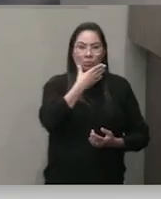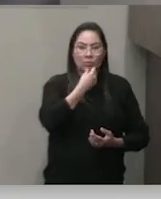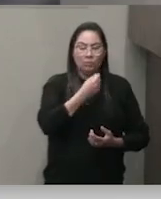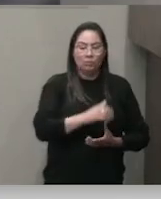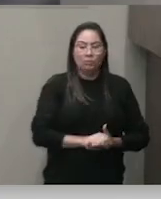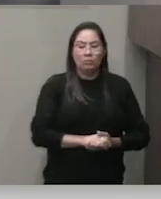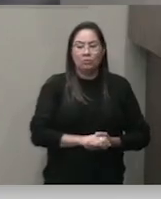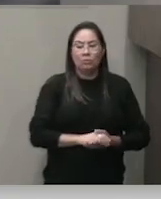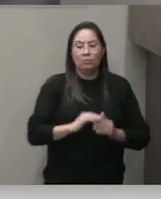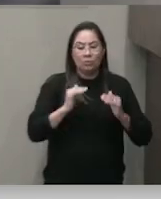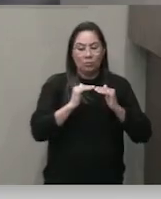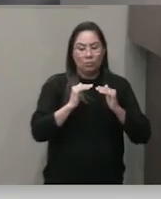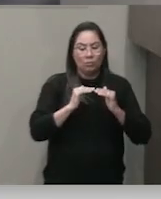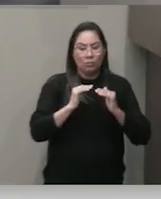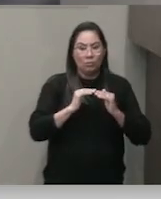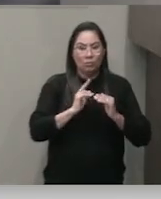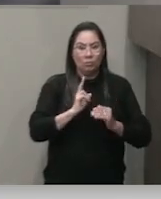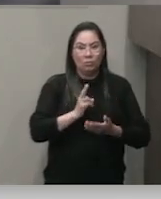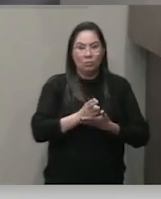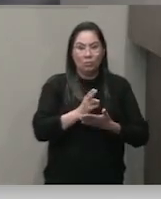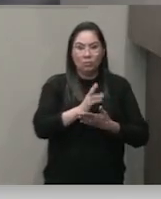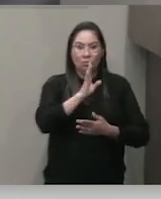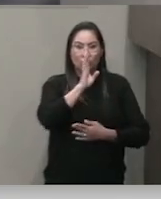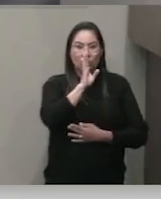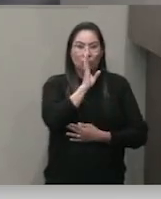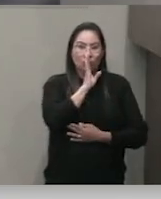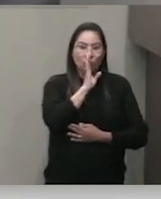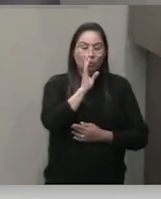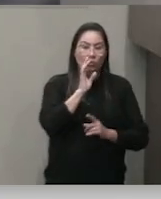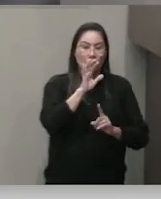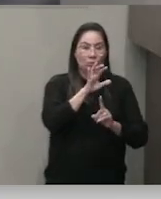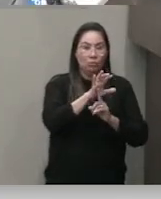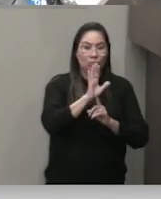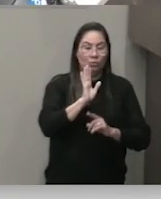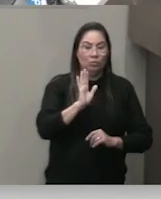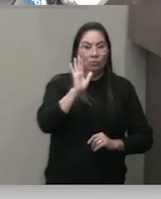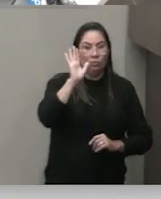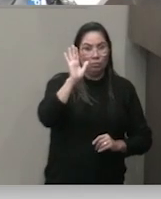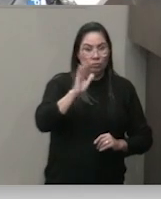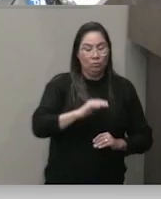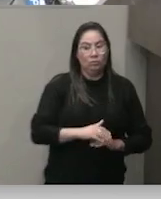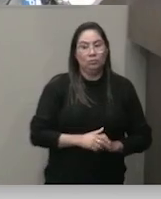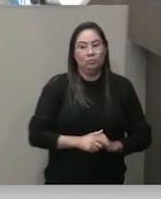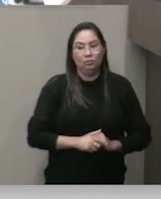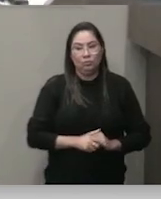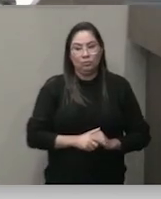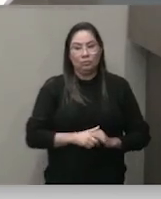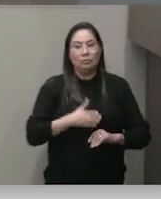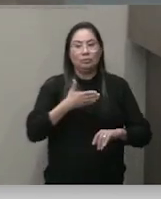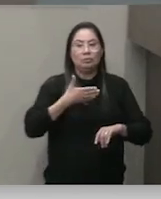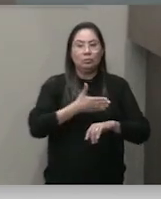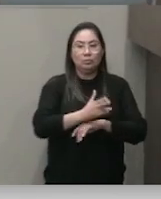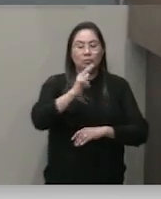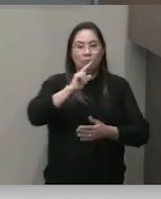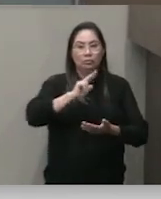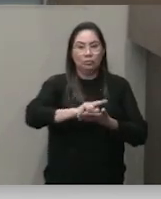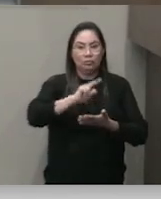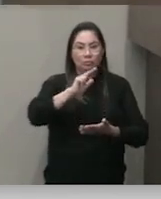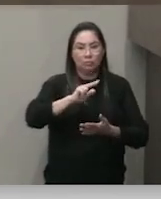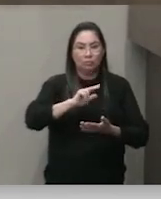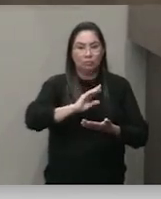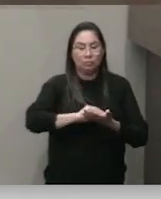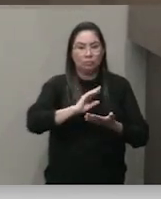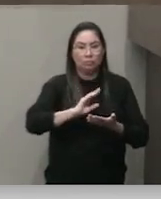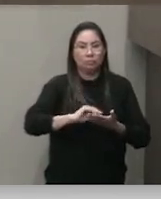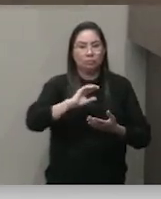que concordam, permaneçam como estão, aos contrários se manifestem. Aprovada a ata da reunião plenária de